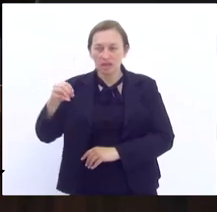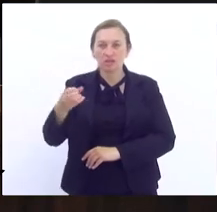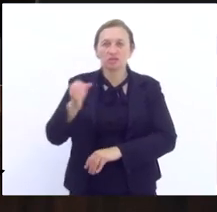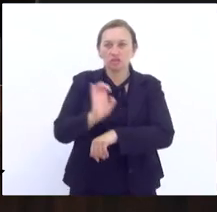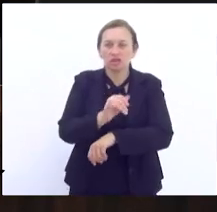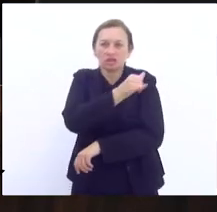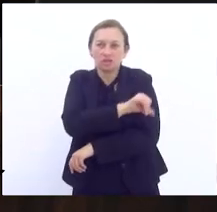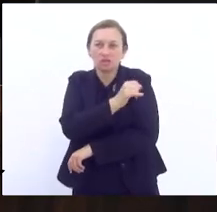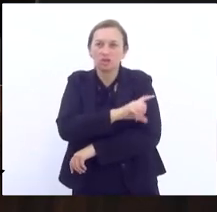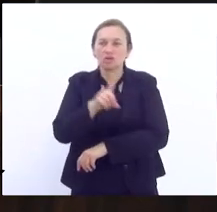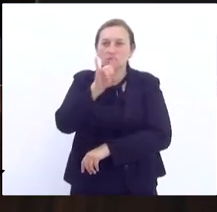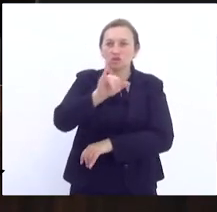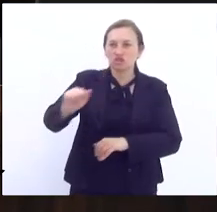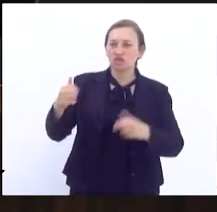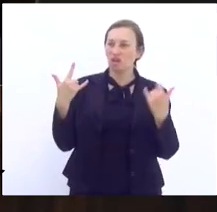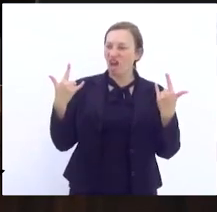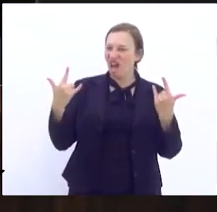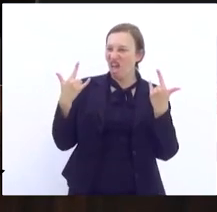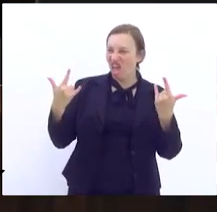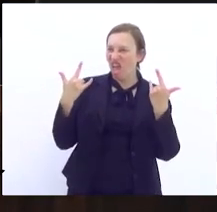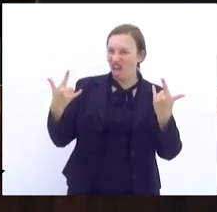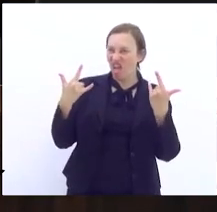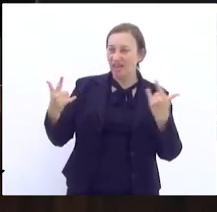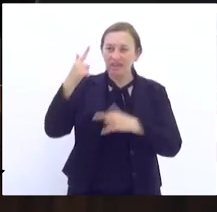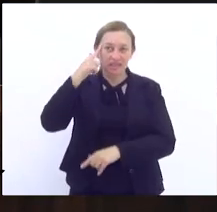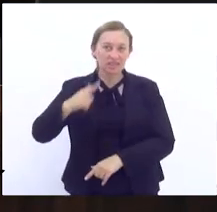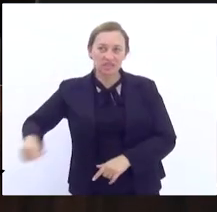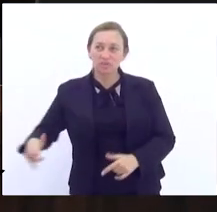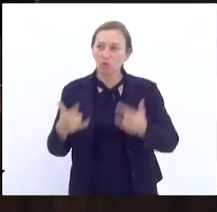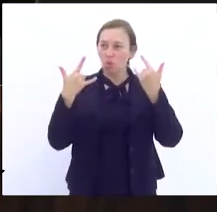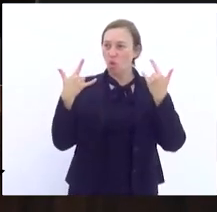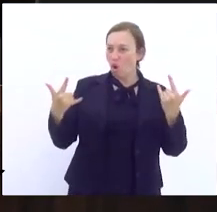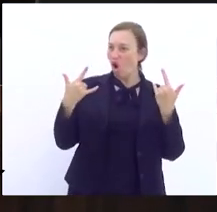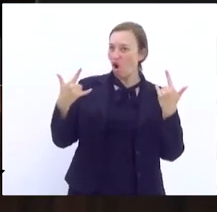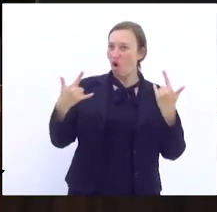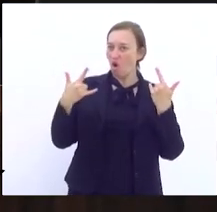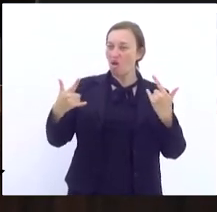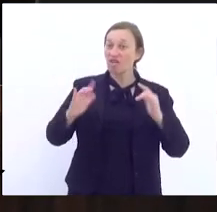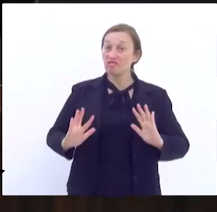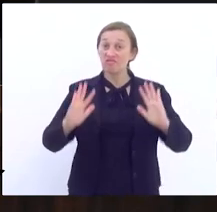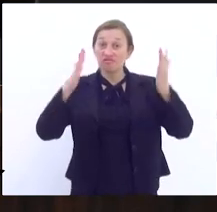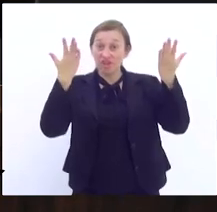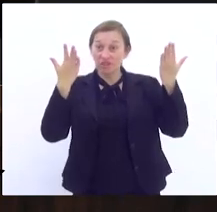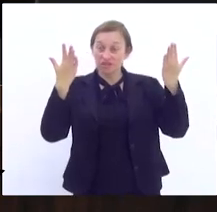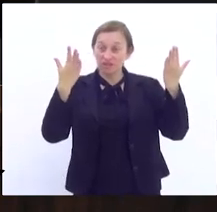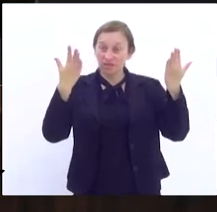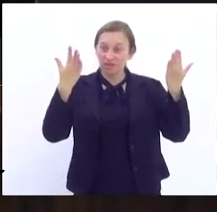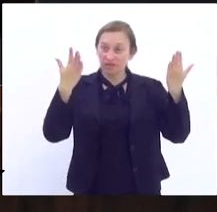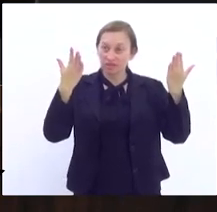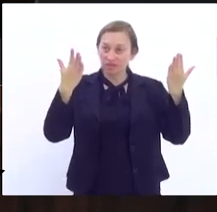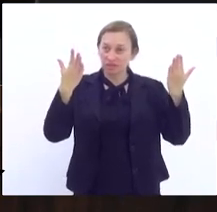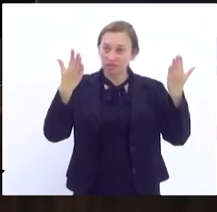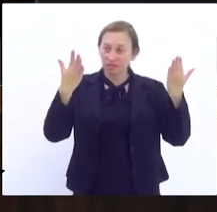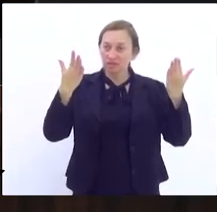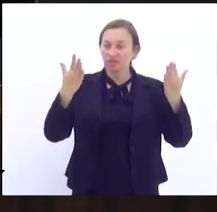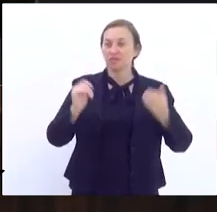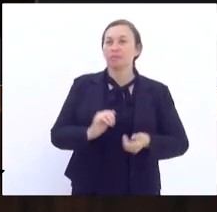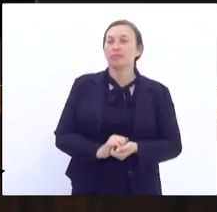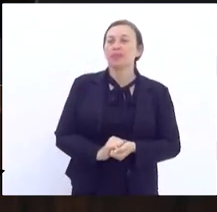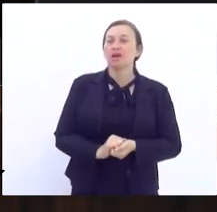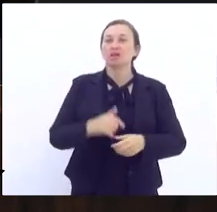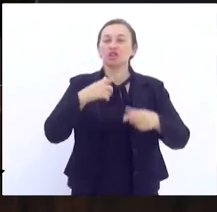Estado do Rio de Janeiro dia do Rock in Rio e a semana Memorial do Rock in Rio festival na forma que menciona